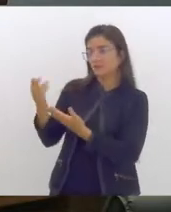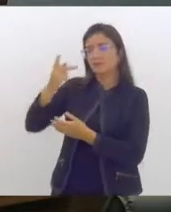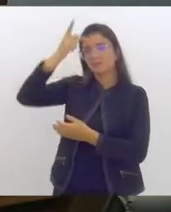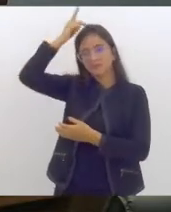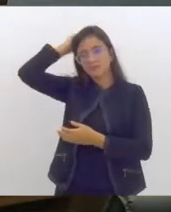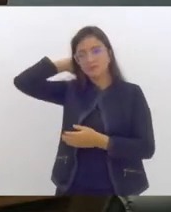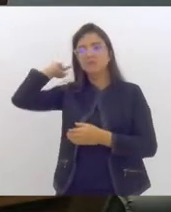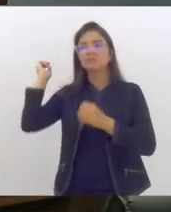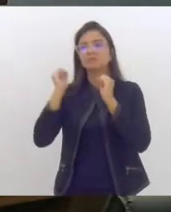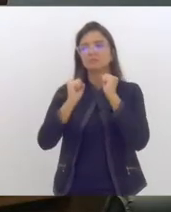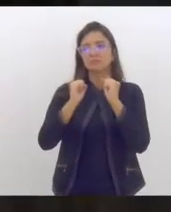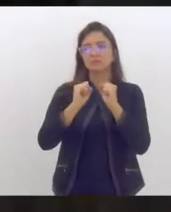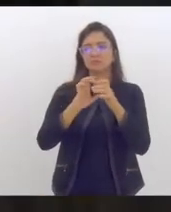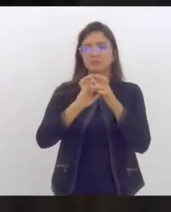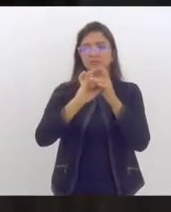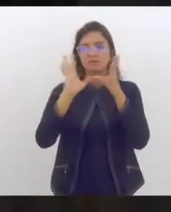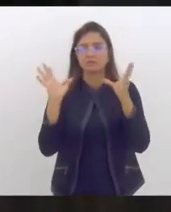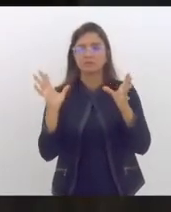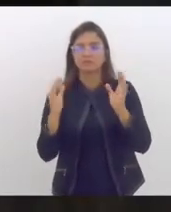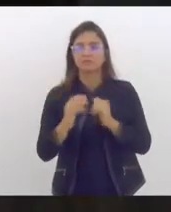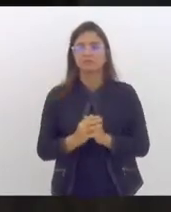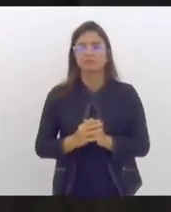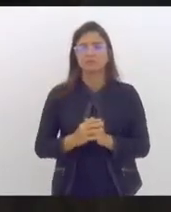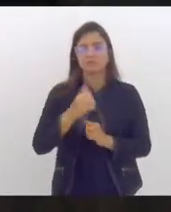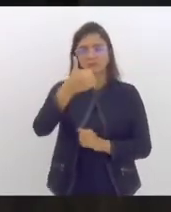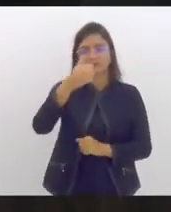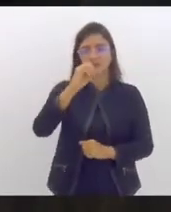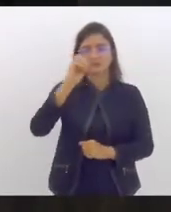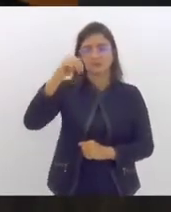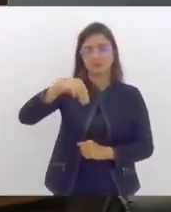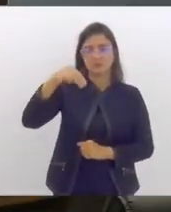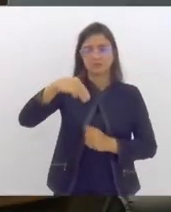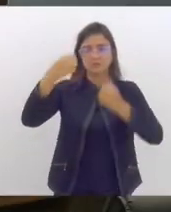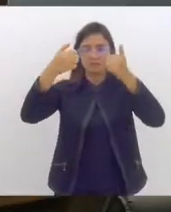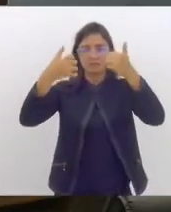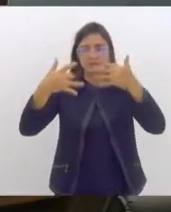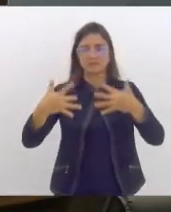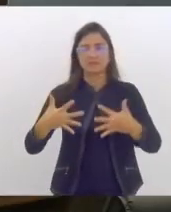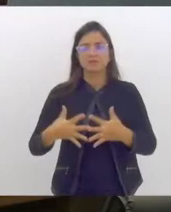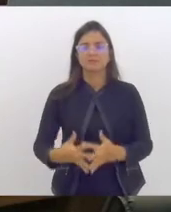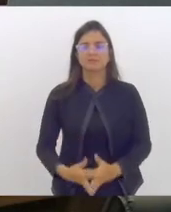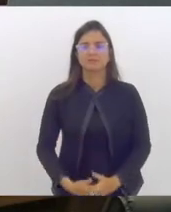sua manifestação, Vossa Excelência tem 10 minutos.